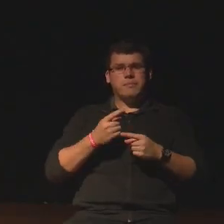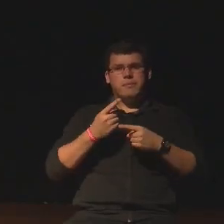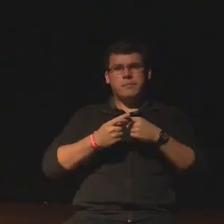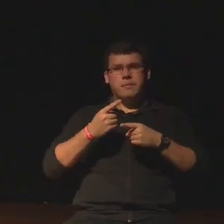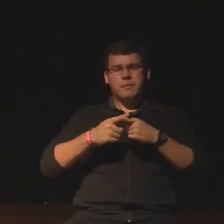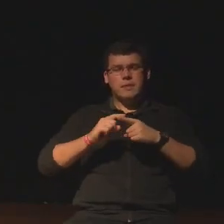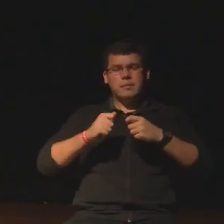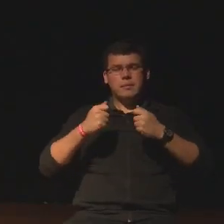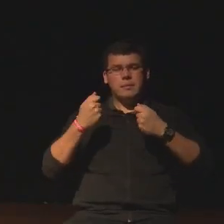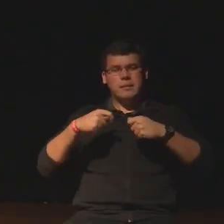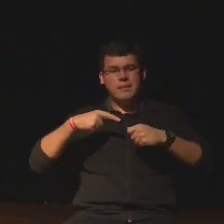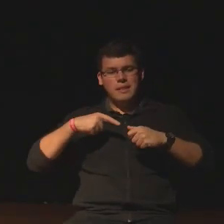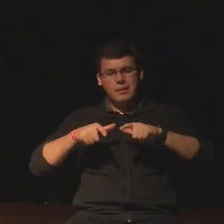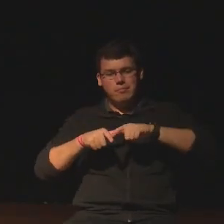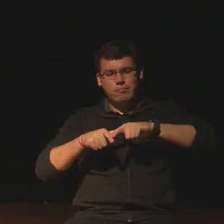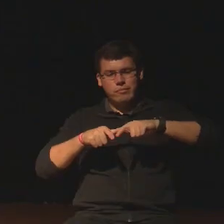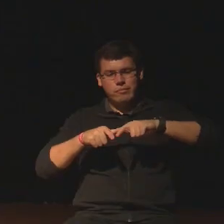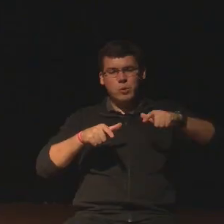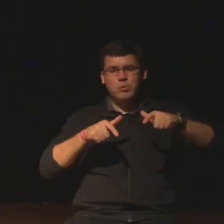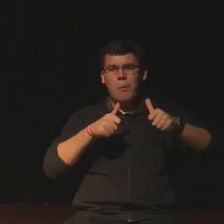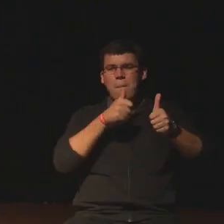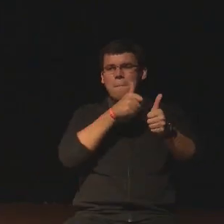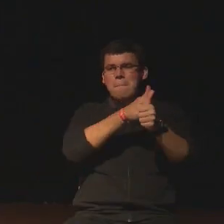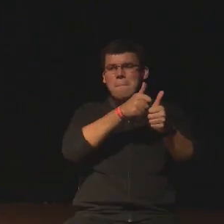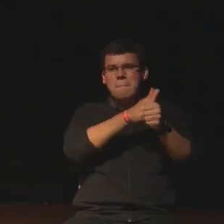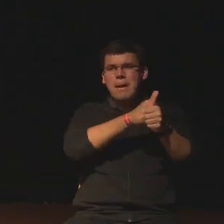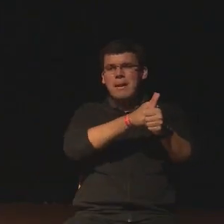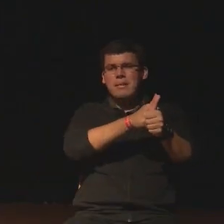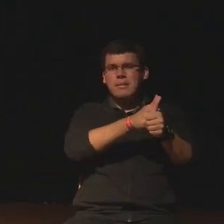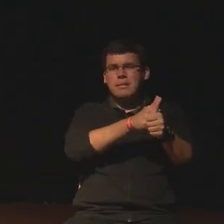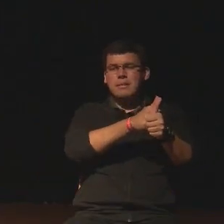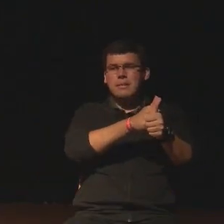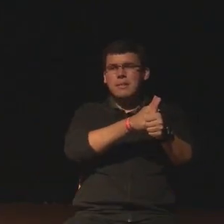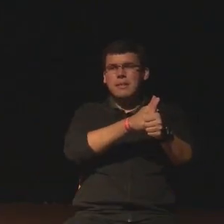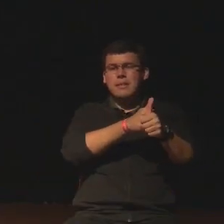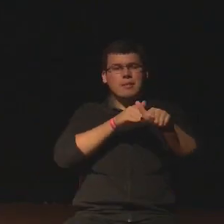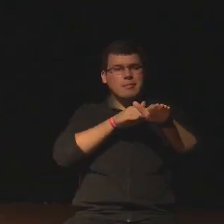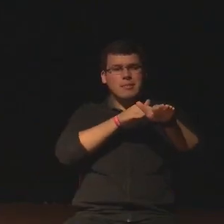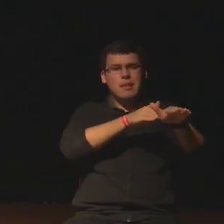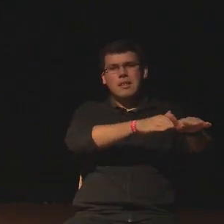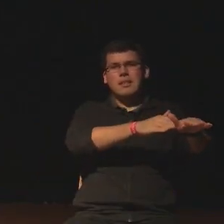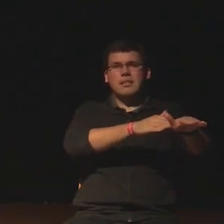trajeto super curto e parado num trânsito. Eu acho que